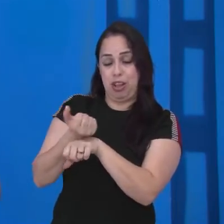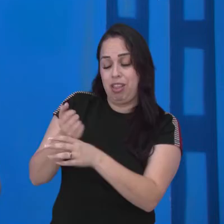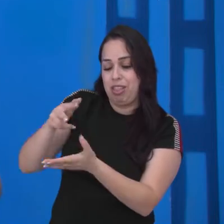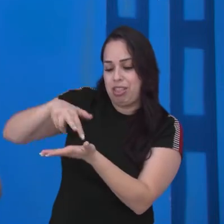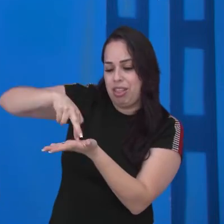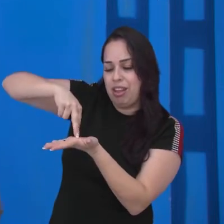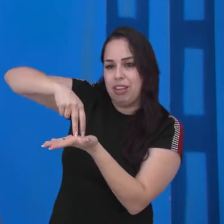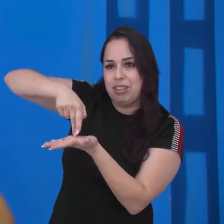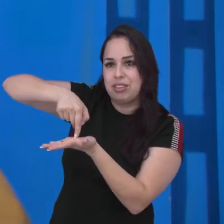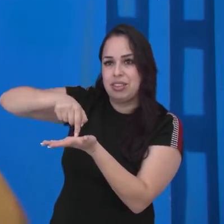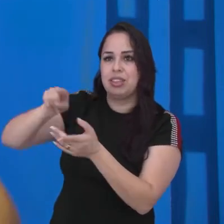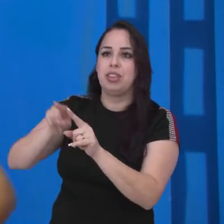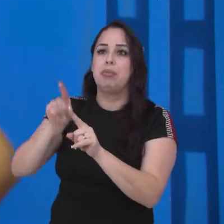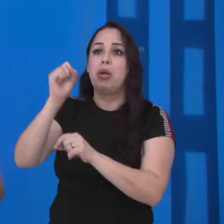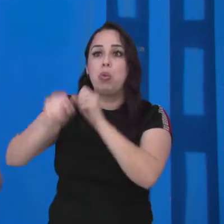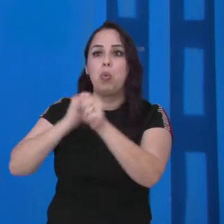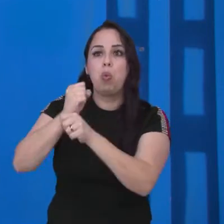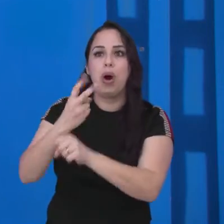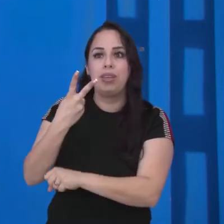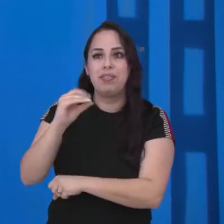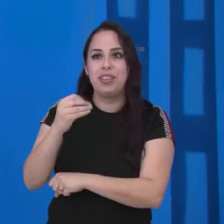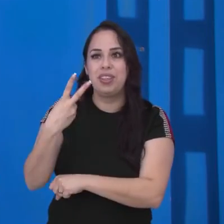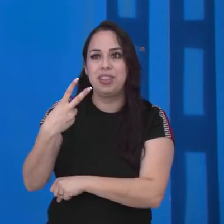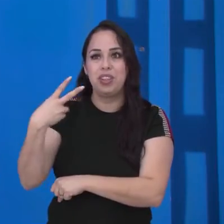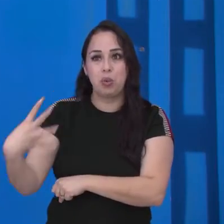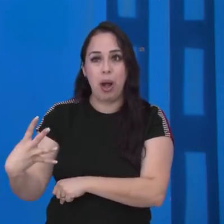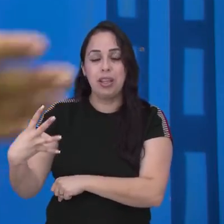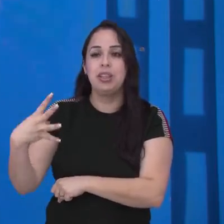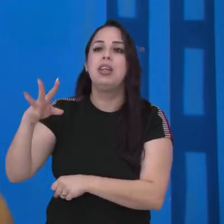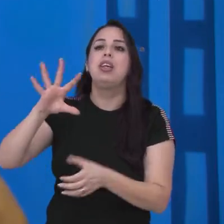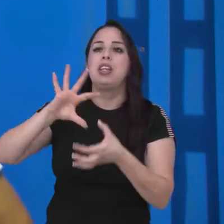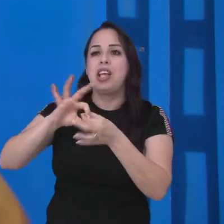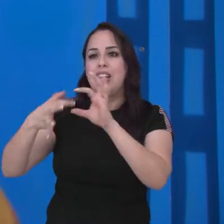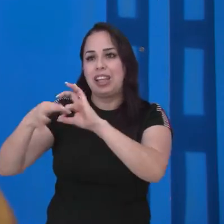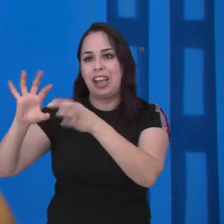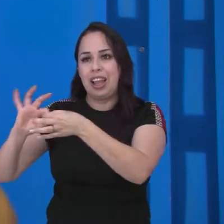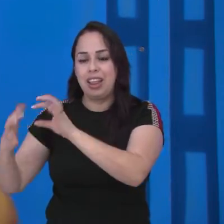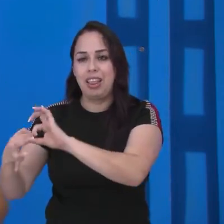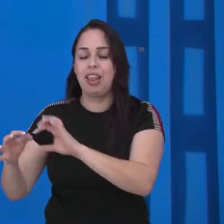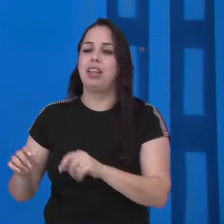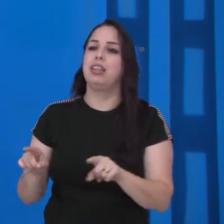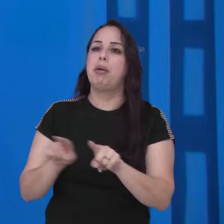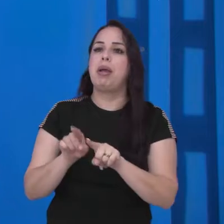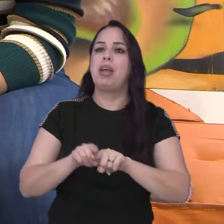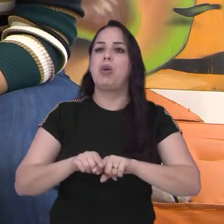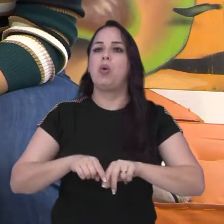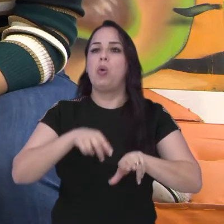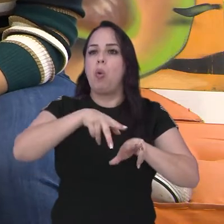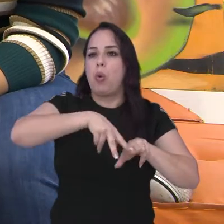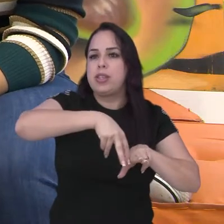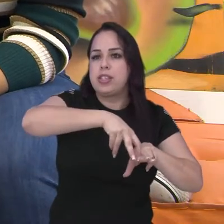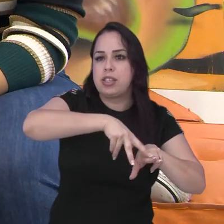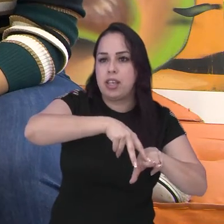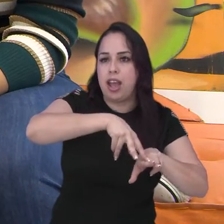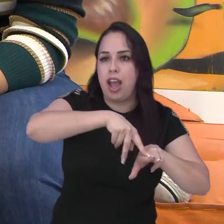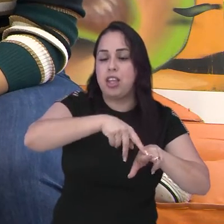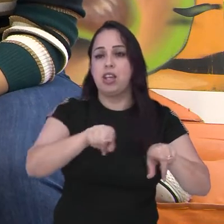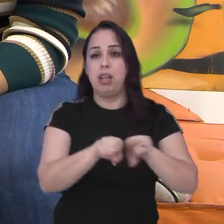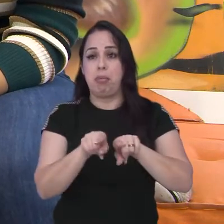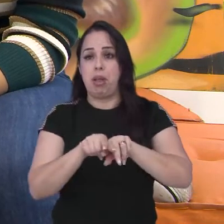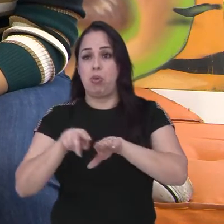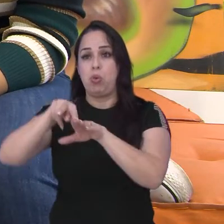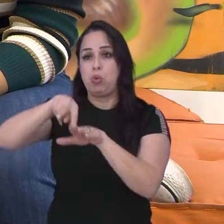uma trajetória para chegar até 2024 como um atleta break, né? Assim como o skate, né? O skate e o surf, né? Que